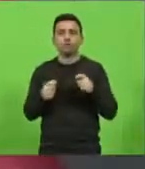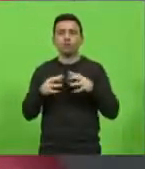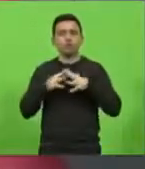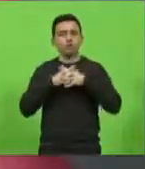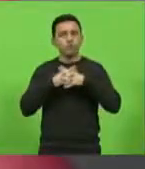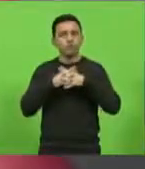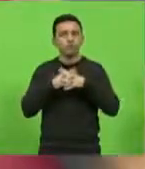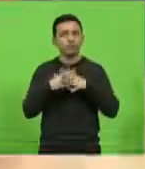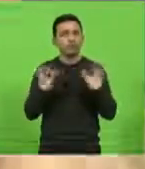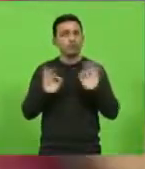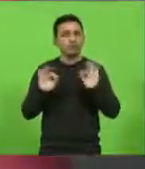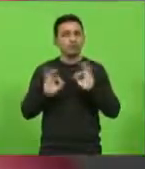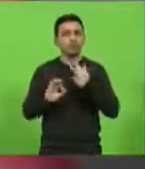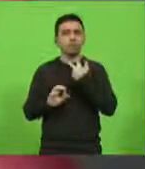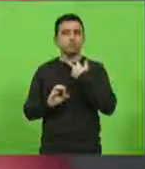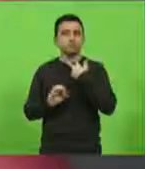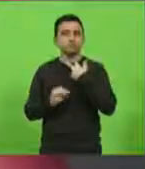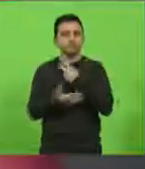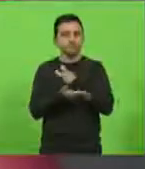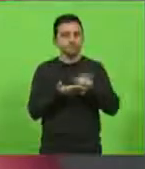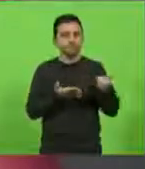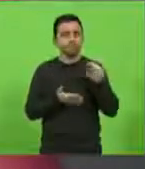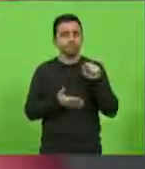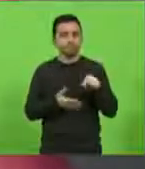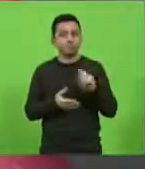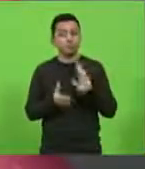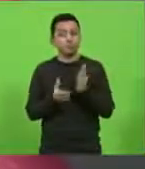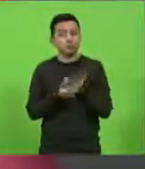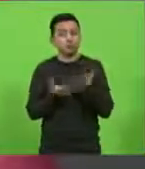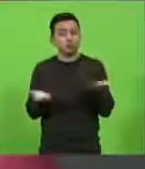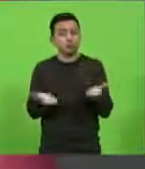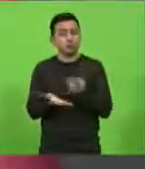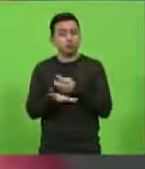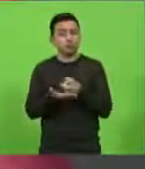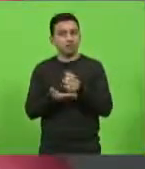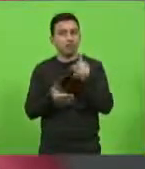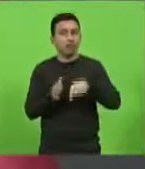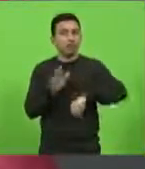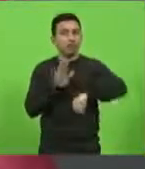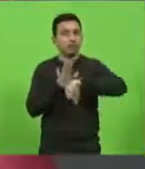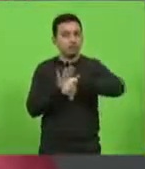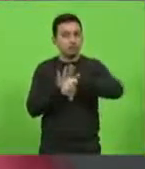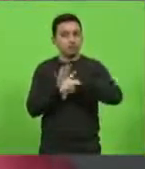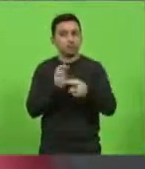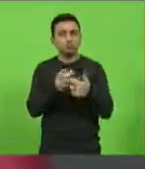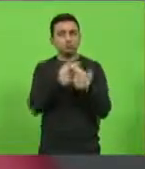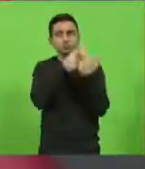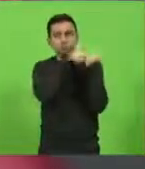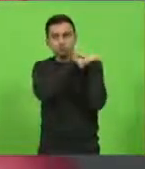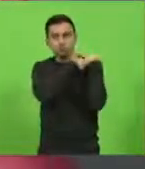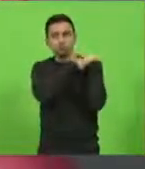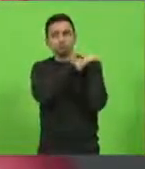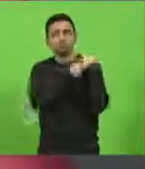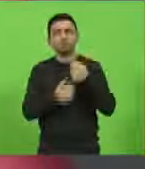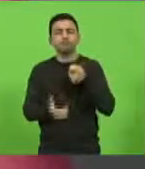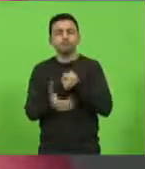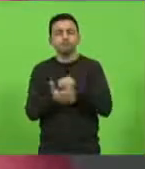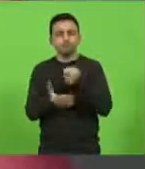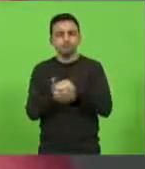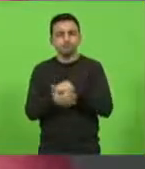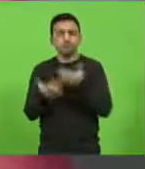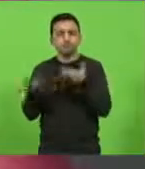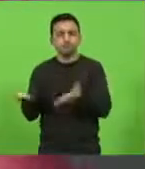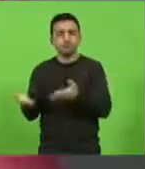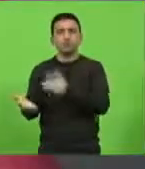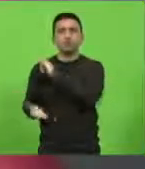de impeachment o presente processo se trata de apuração de crime de responsabilidade e botar o governador do